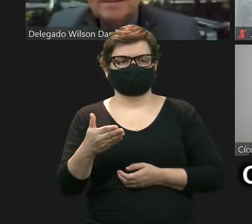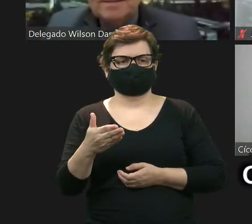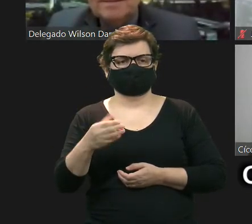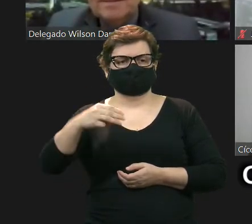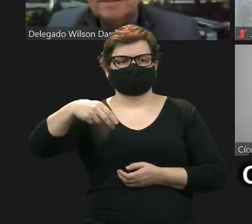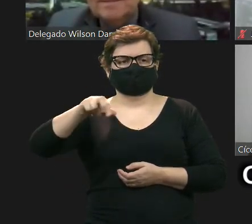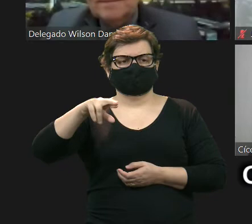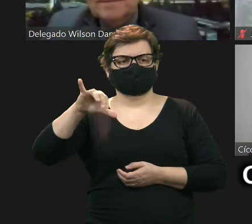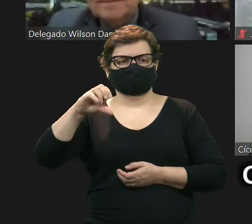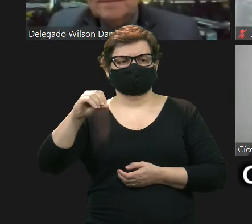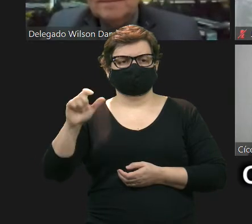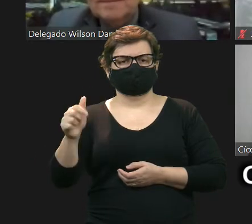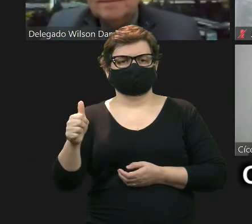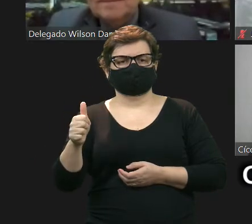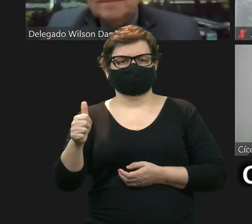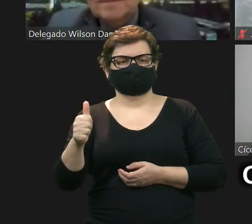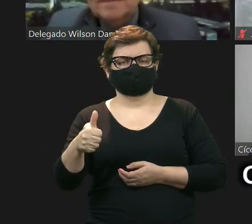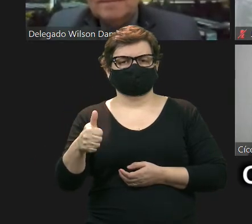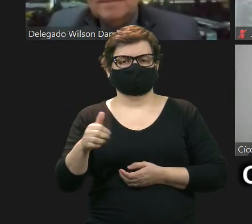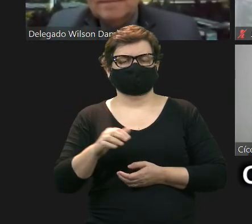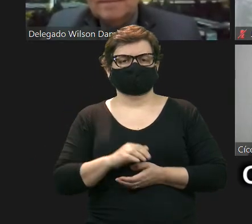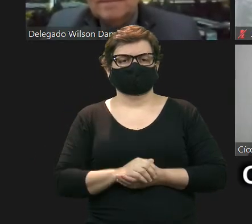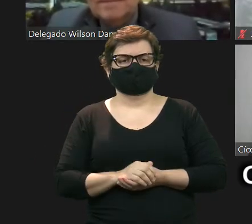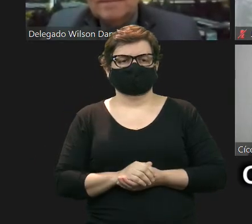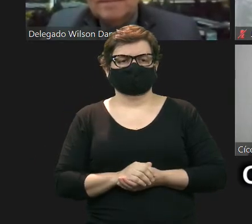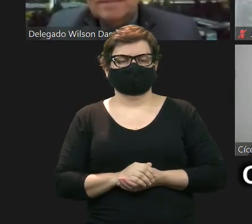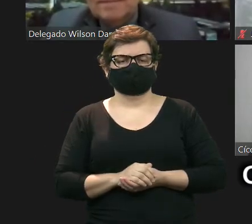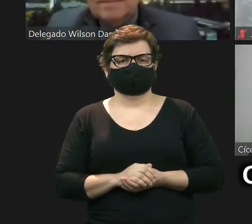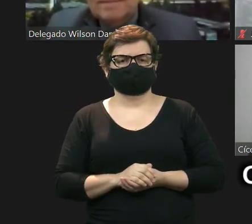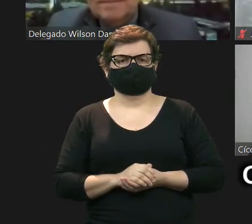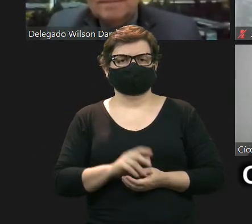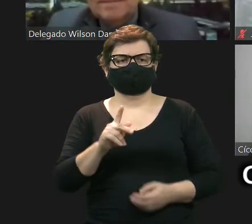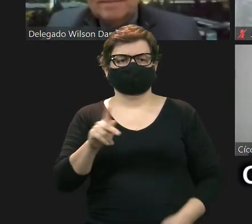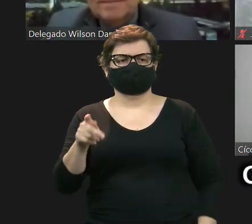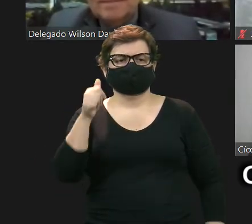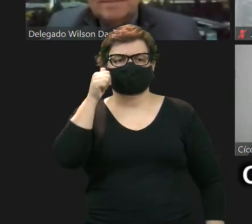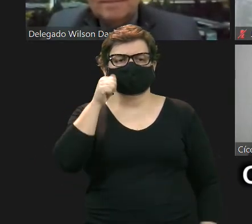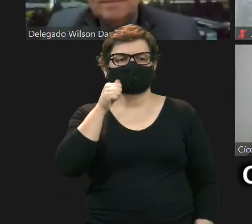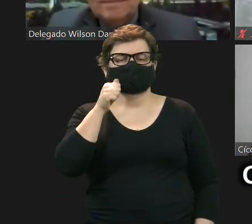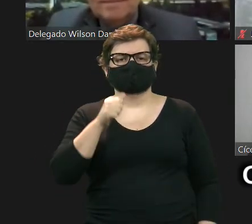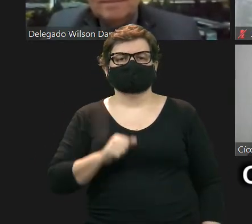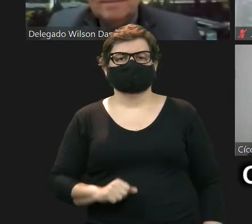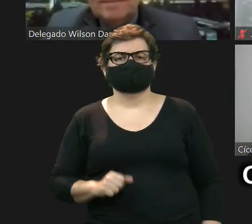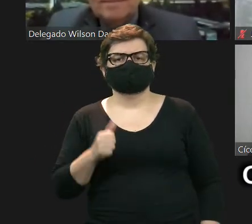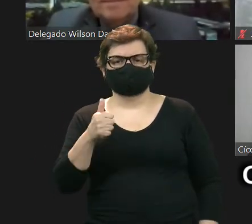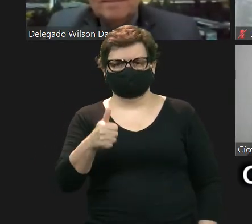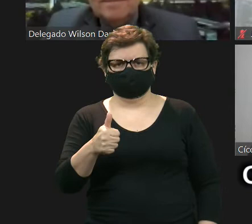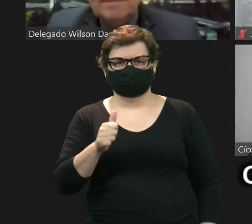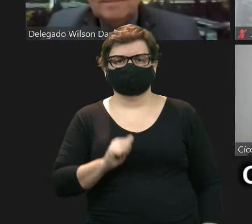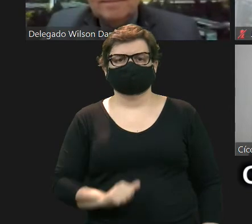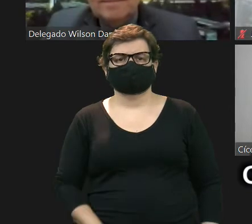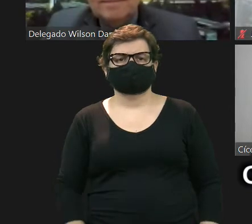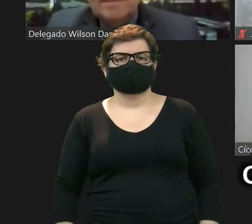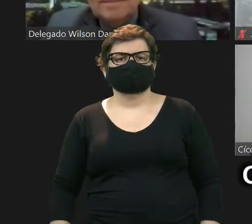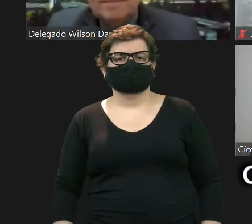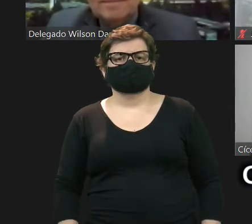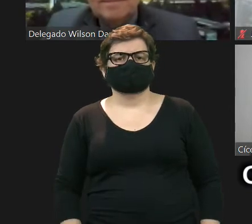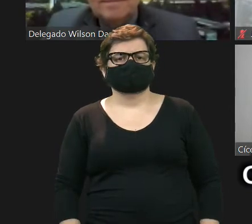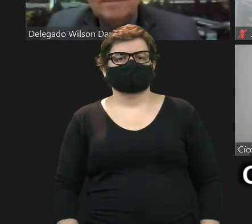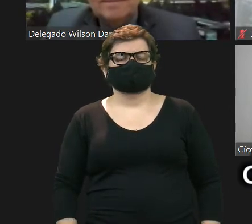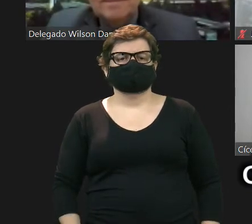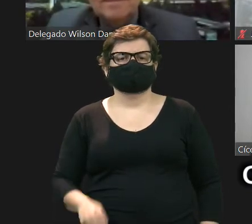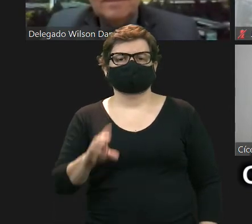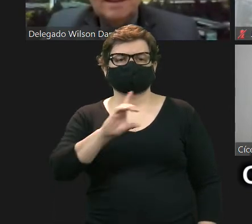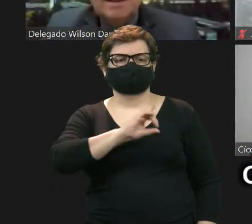Vereador Maurício Roberto. Sim. Vereadora professora Daniela. Sim. Vereador